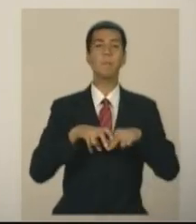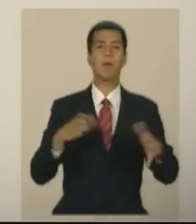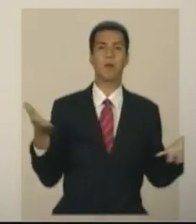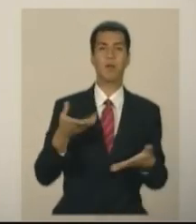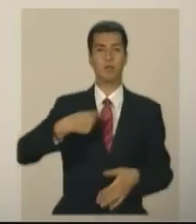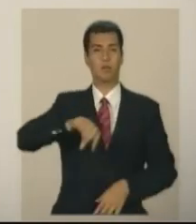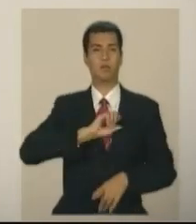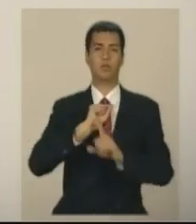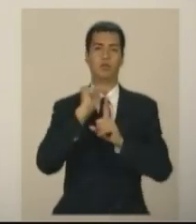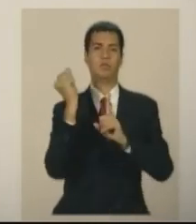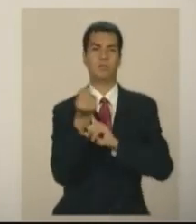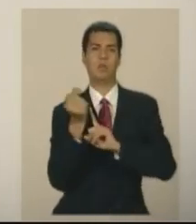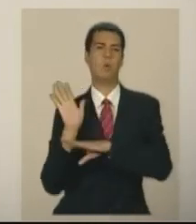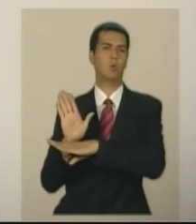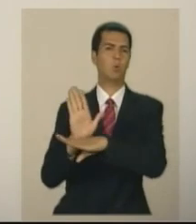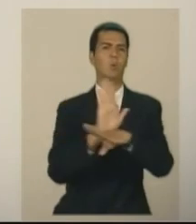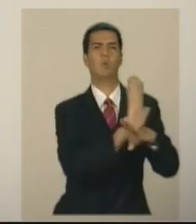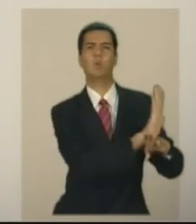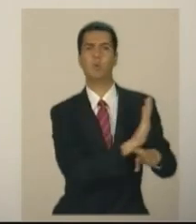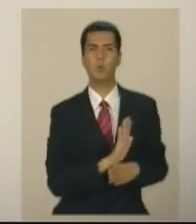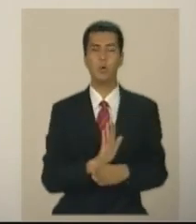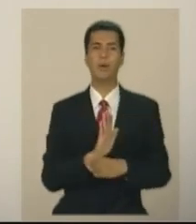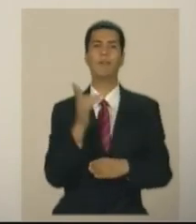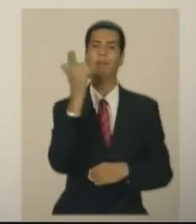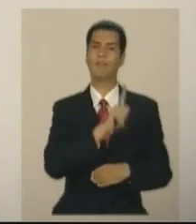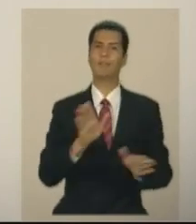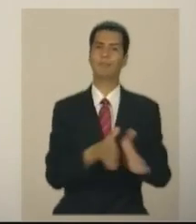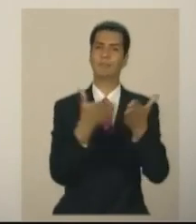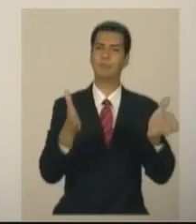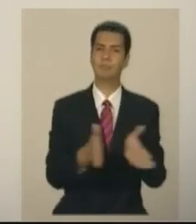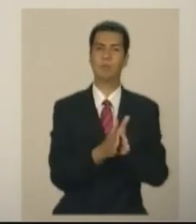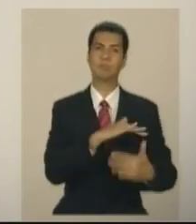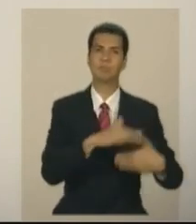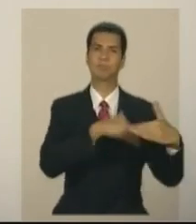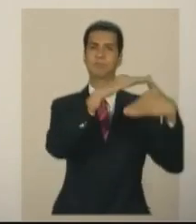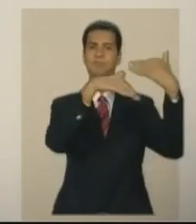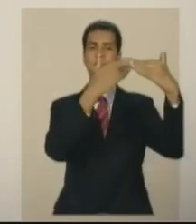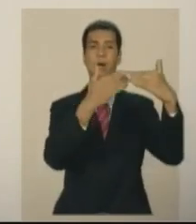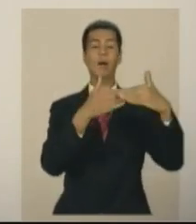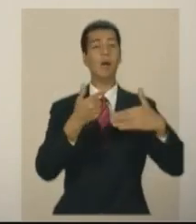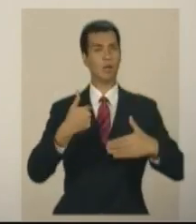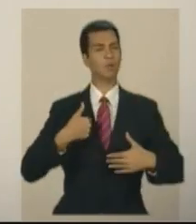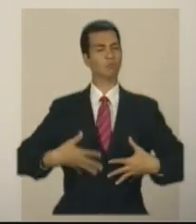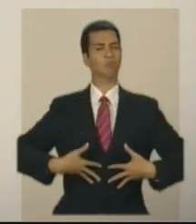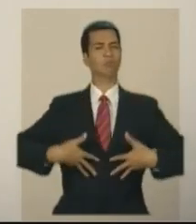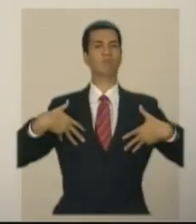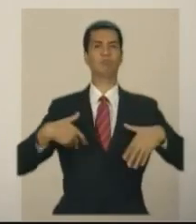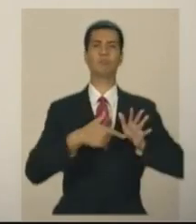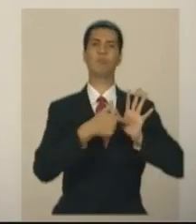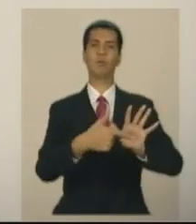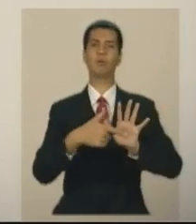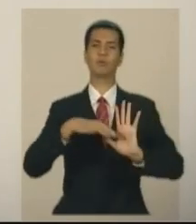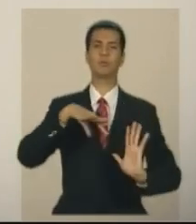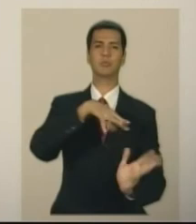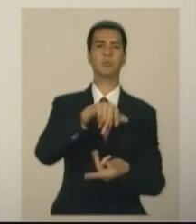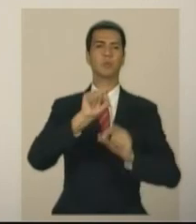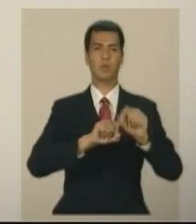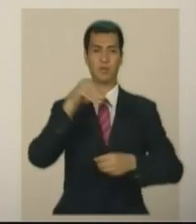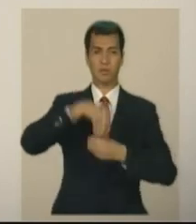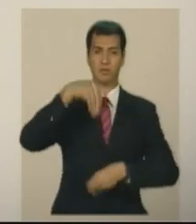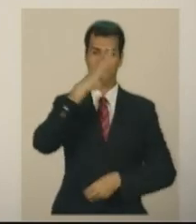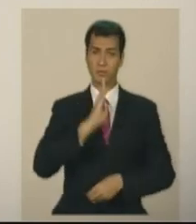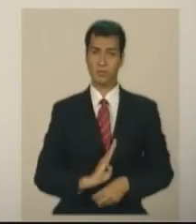a tirar milhões de famílias da miséria sente muito orgulho de mostrar ao mundo que no nosso Brasil as nossas políticas